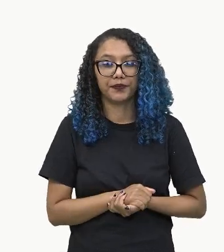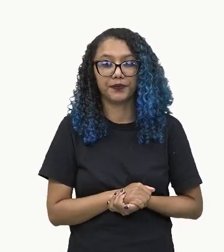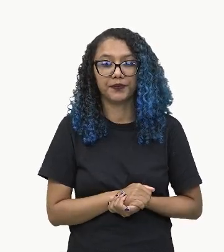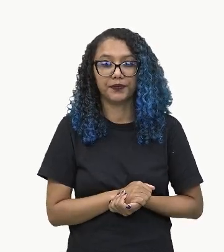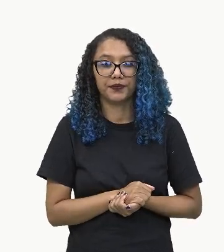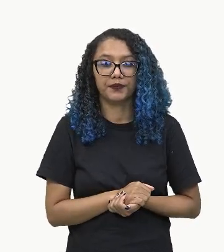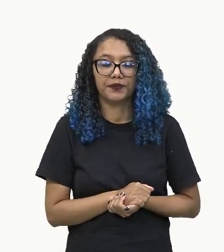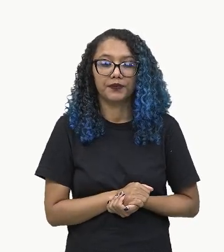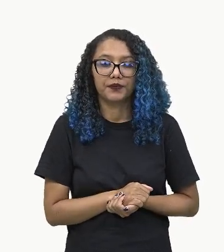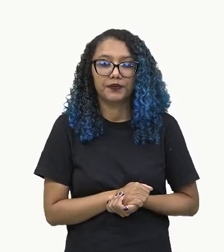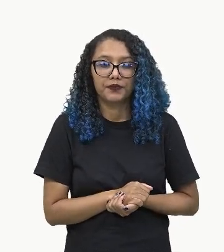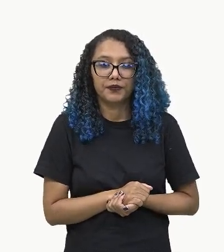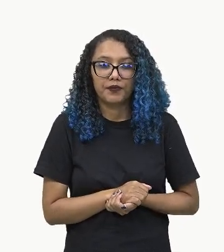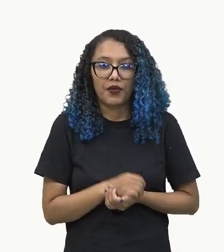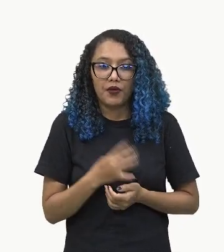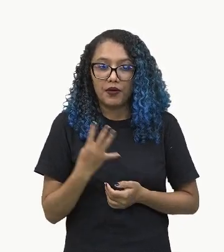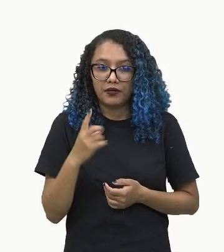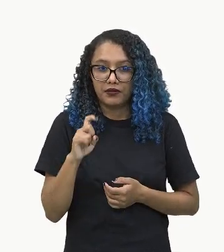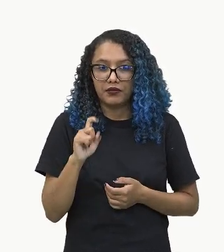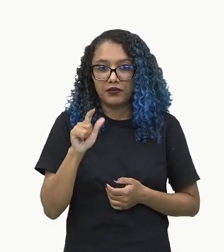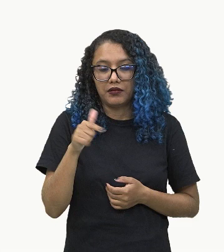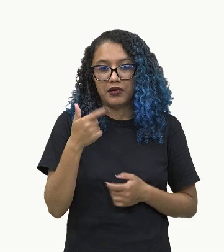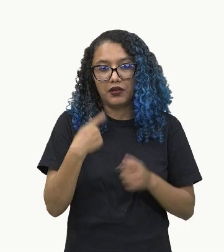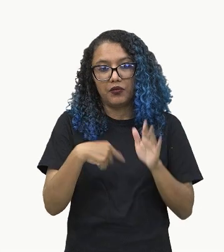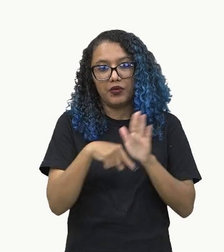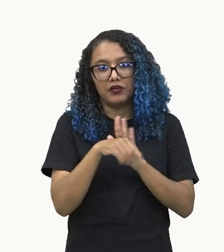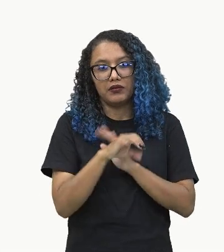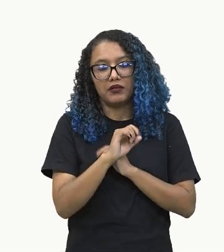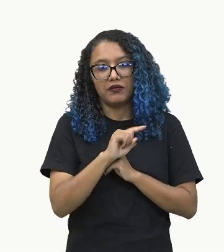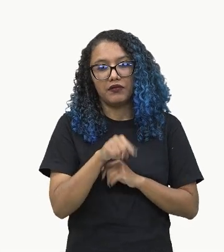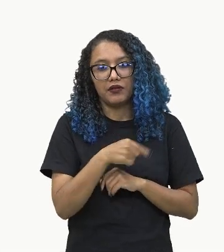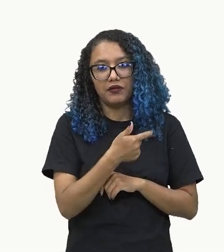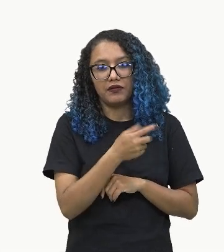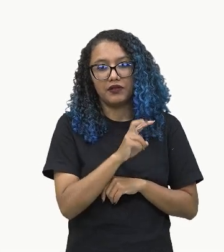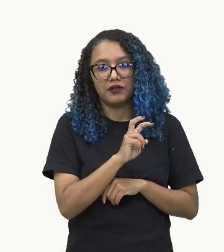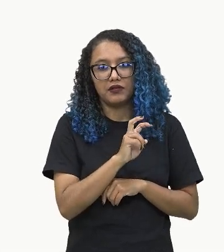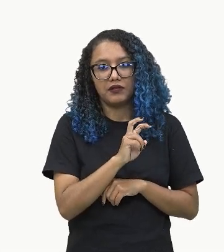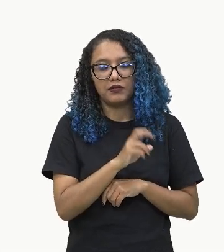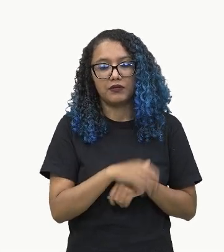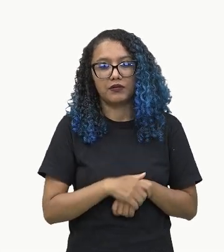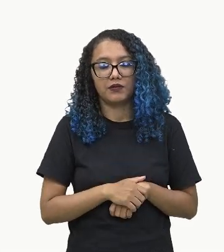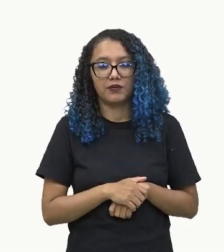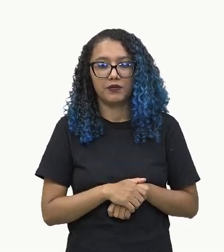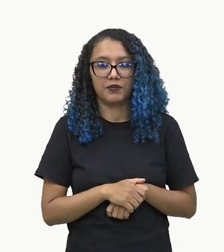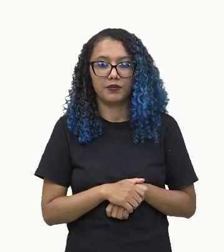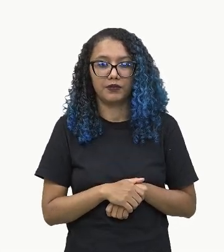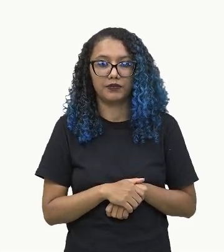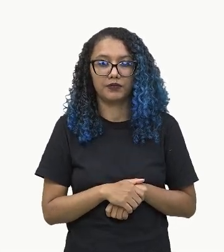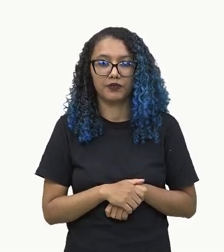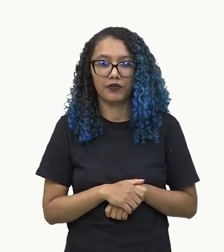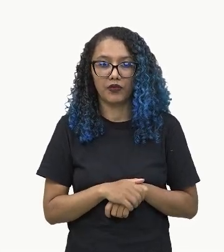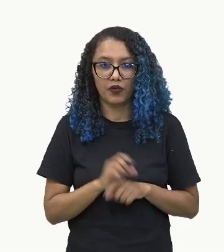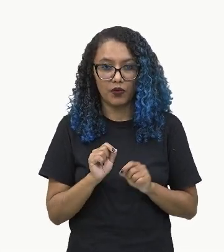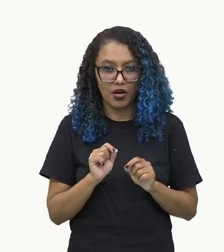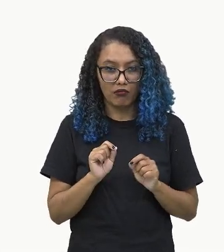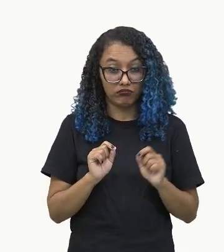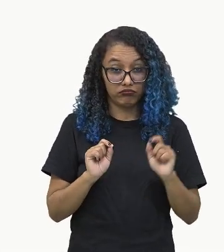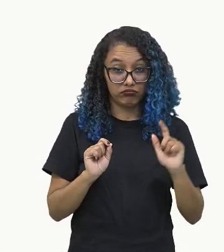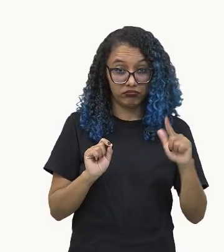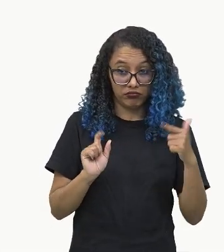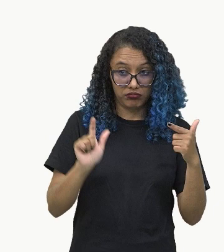Tá? Então, 4x ao quadrado menos 0,25. E agora, professor, isso são dois quadrados? Não